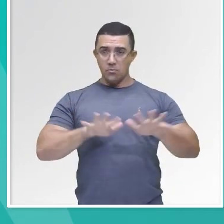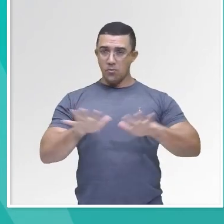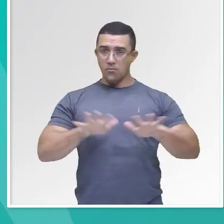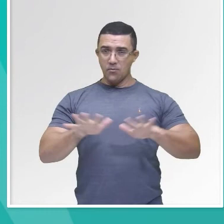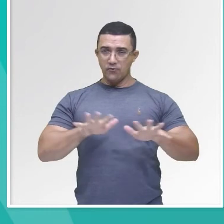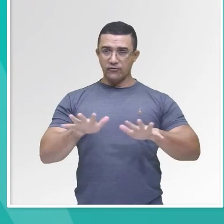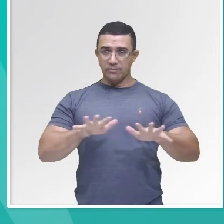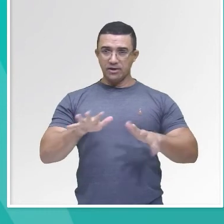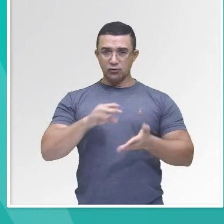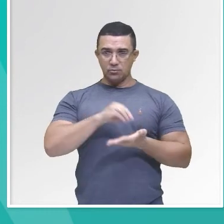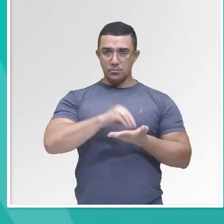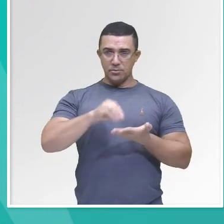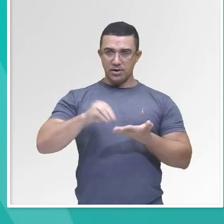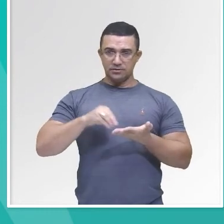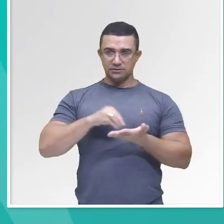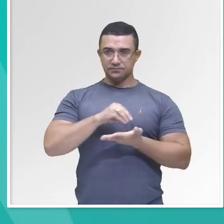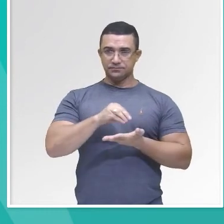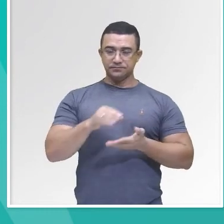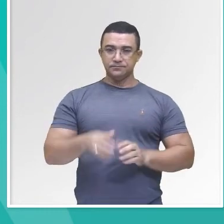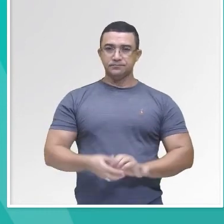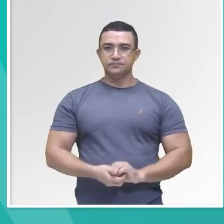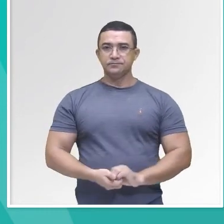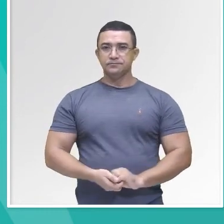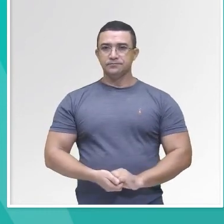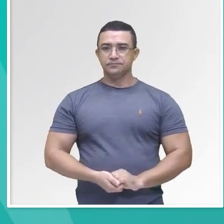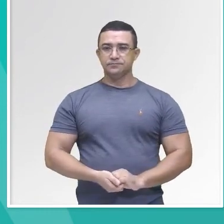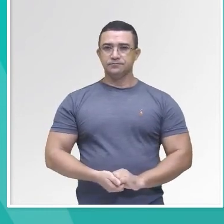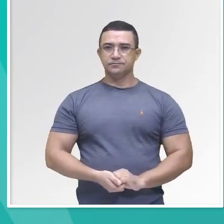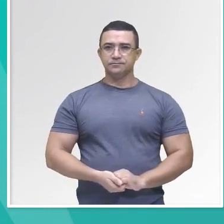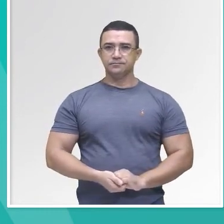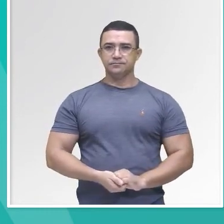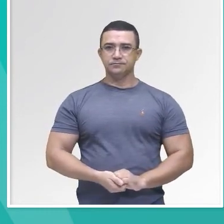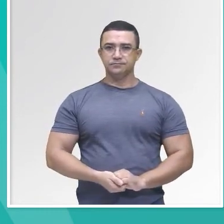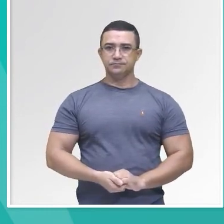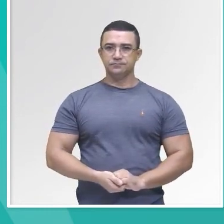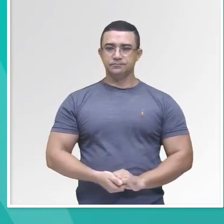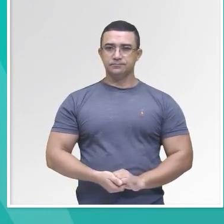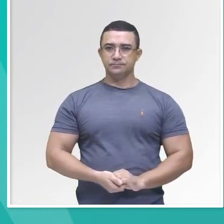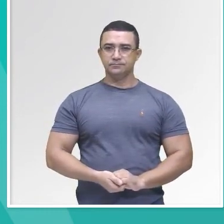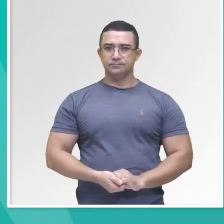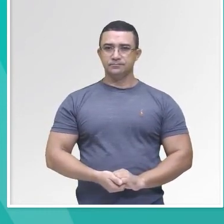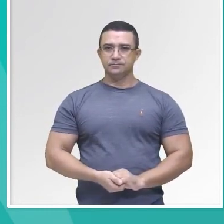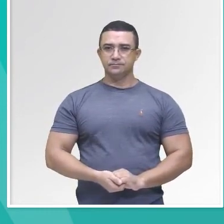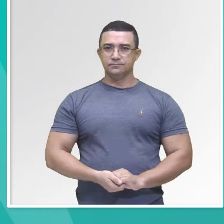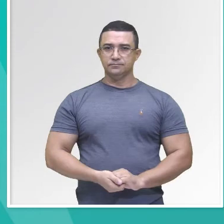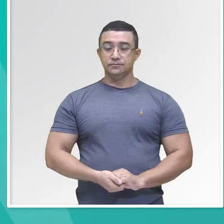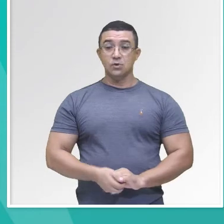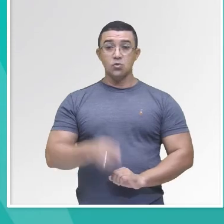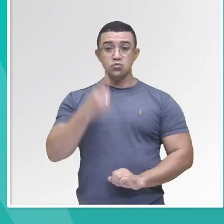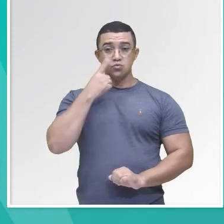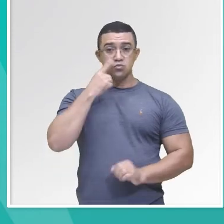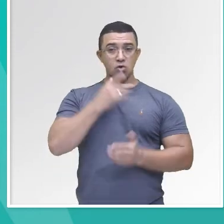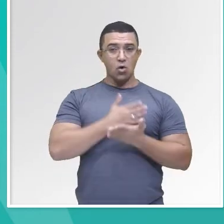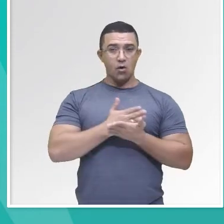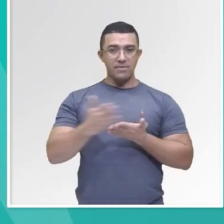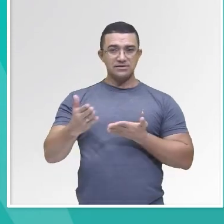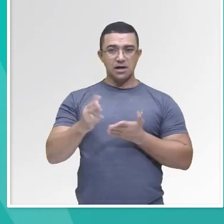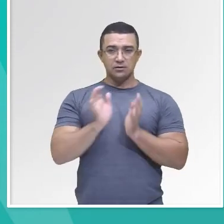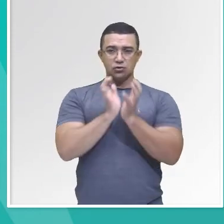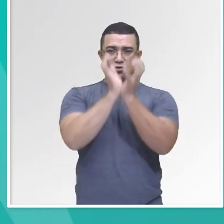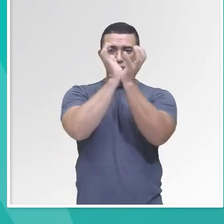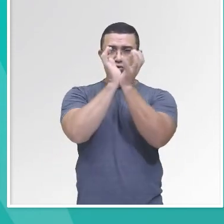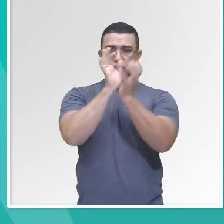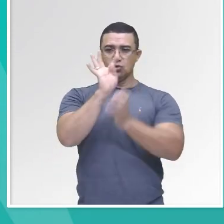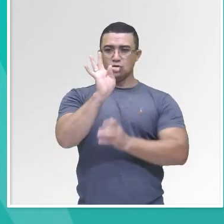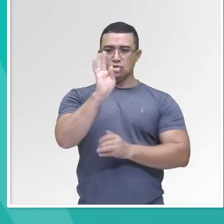dessas peças. Então, começando pelas torres. O que eu falei para vocês?